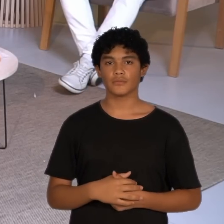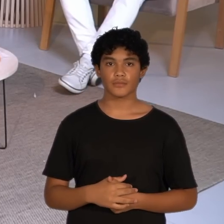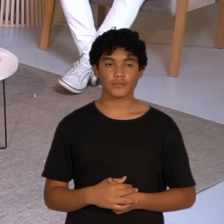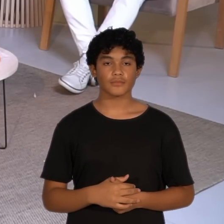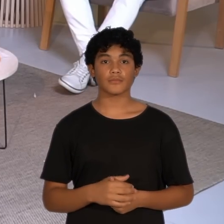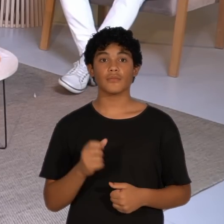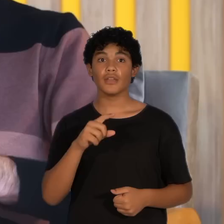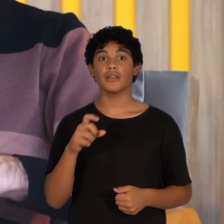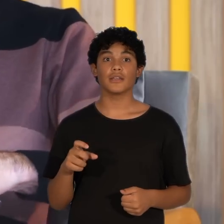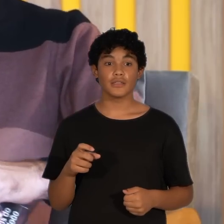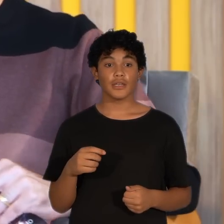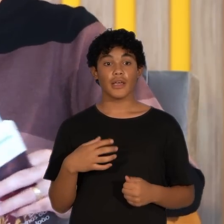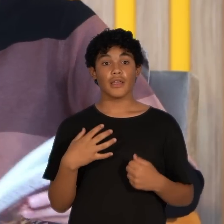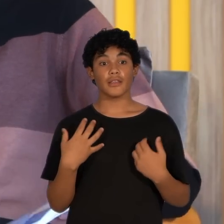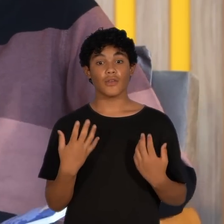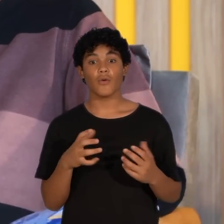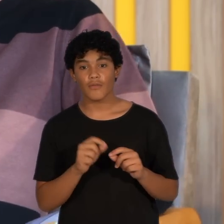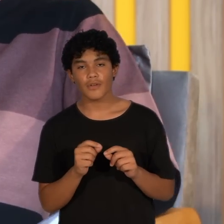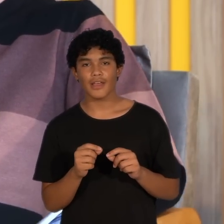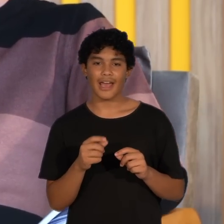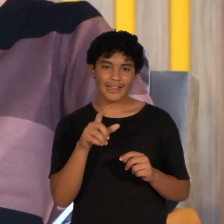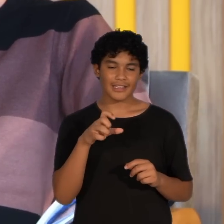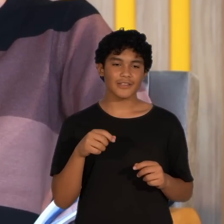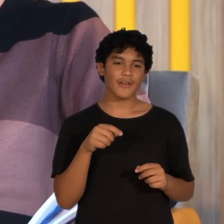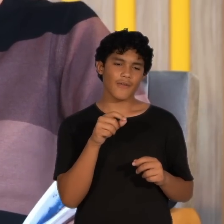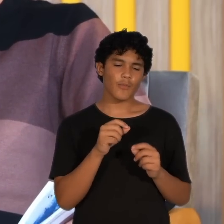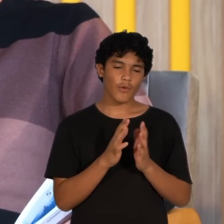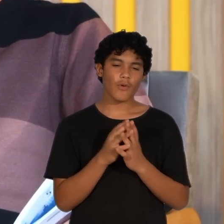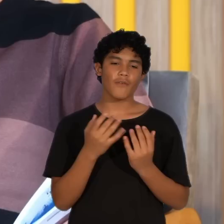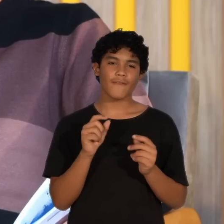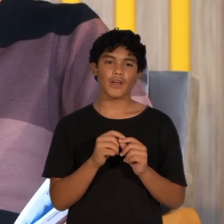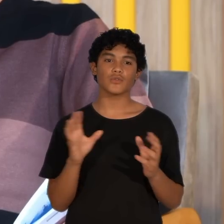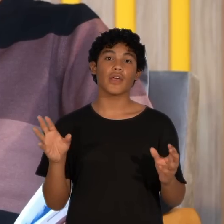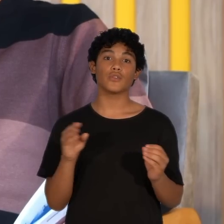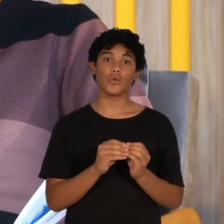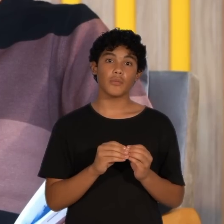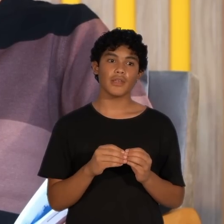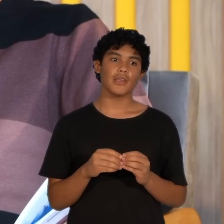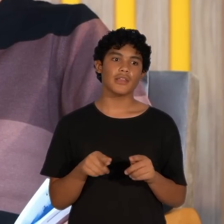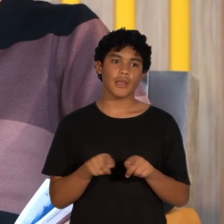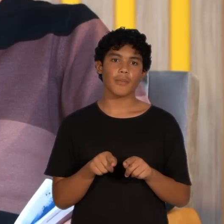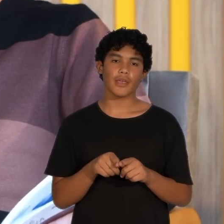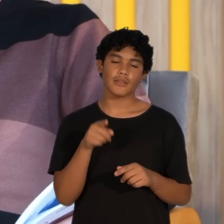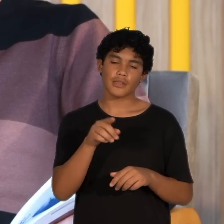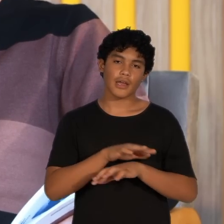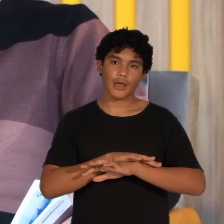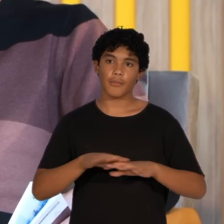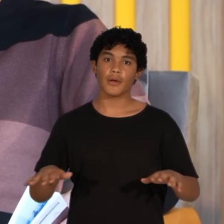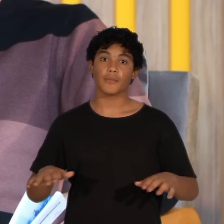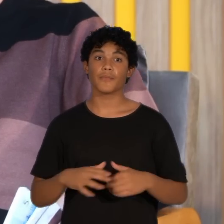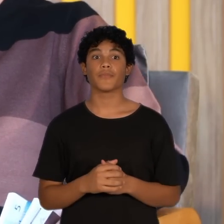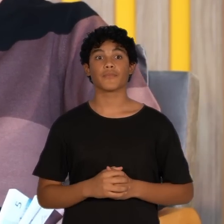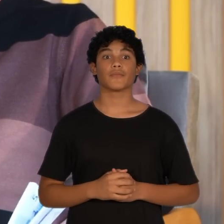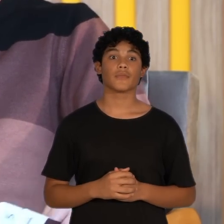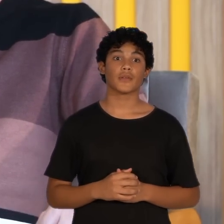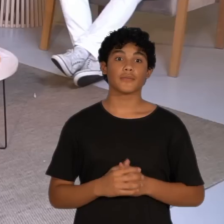Amém. Alex, pega tudo isso que foi falado aqui e agora faz um resumo para a gente e deixa uma mensagem especial para o